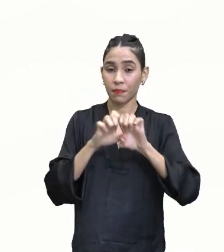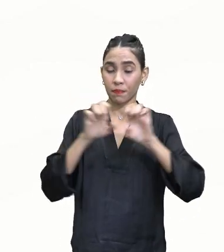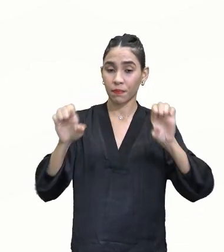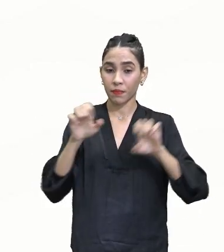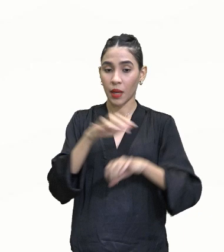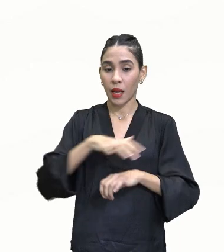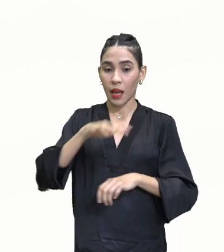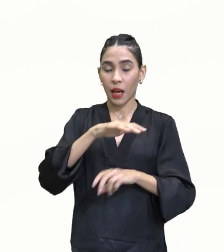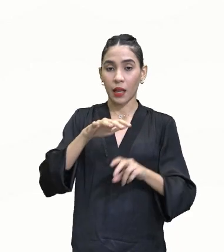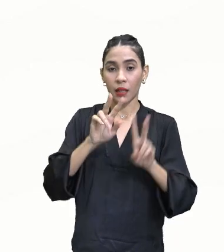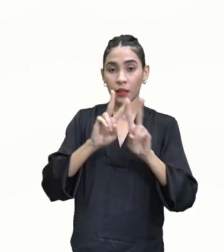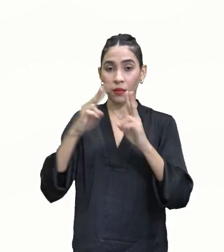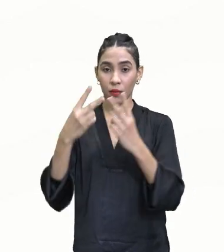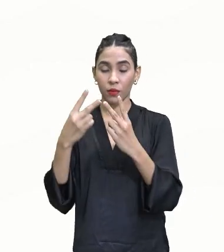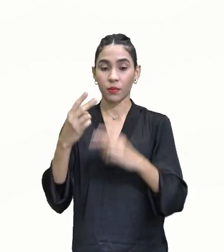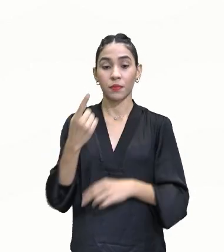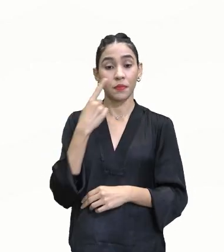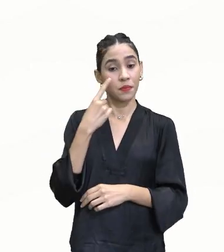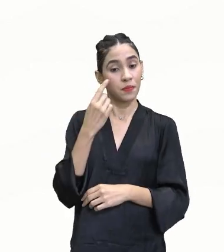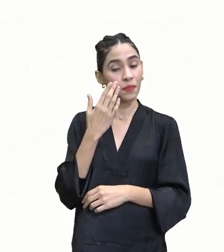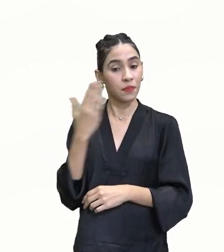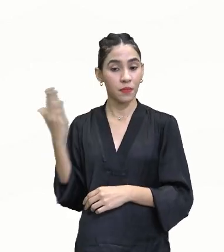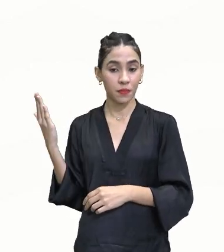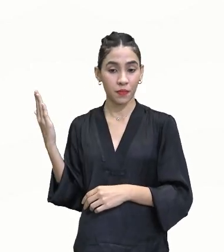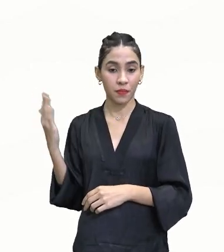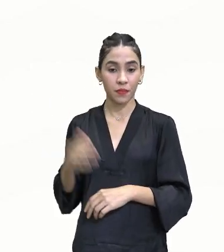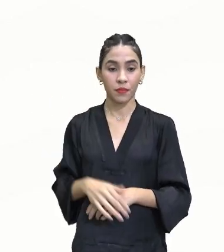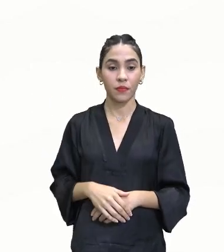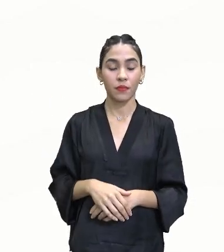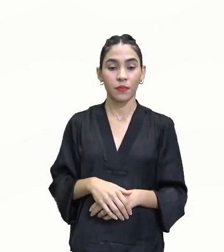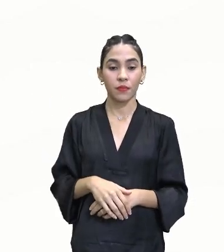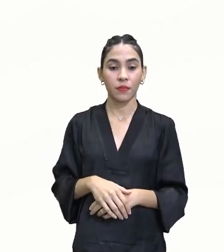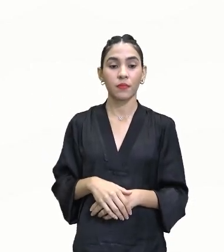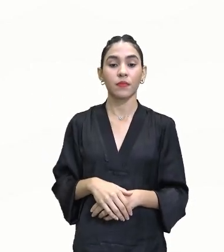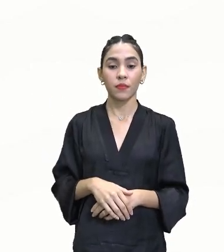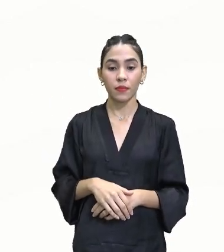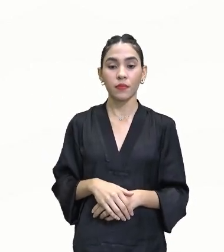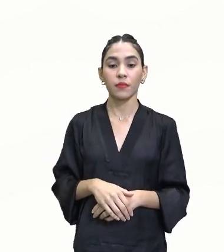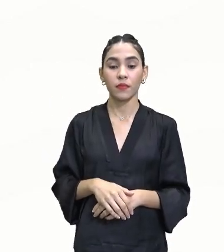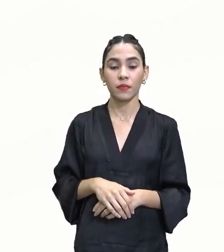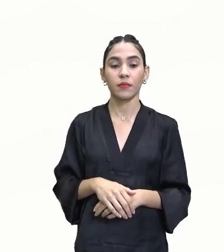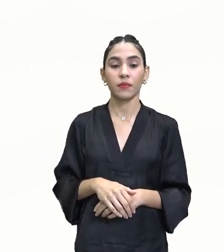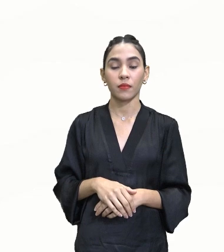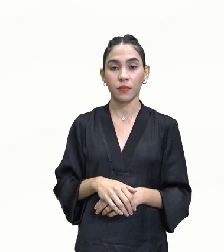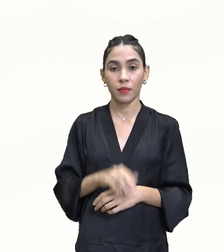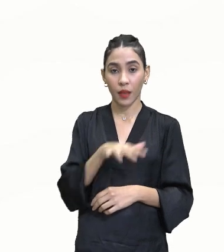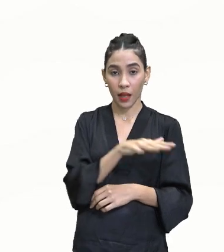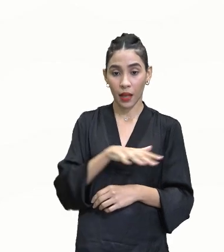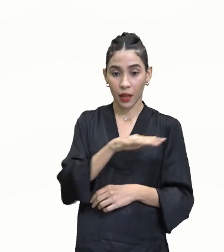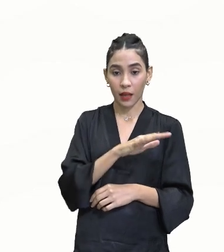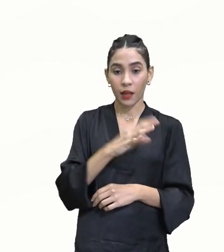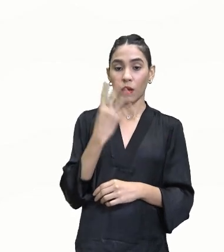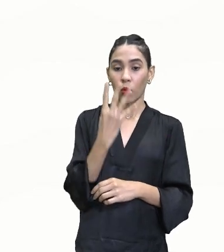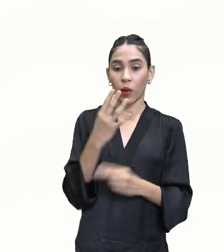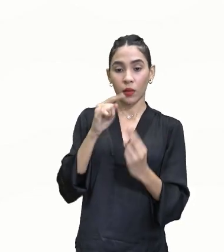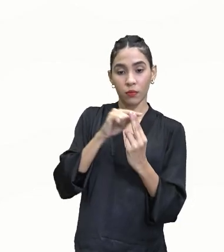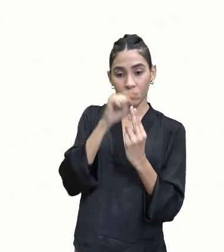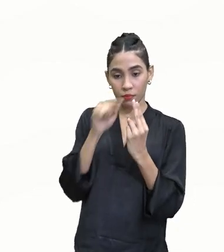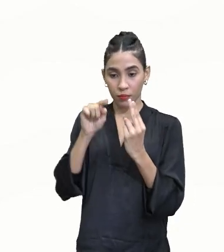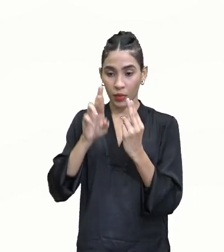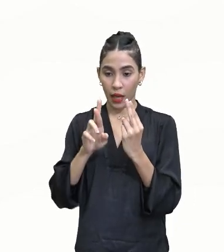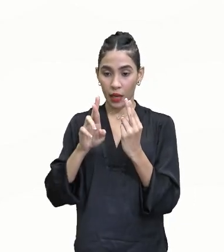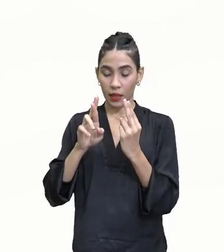para área e volume. Observem aqui na cartela. Nós temos aí que a área é 4πr ao